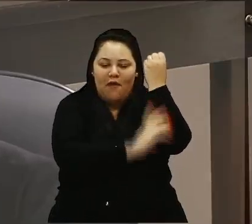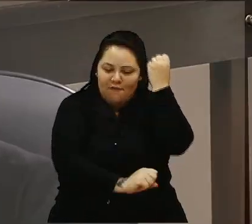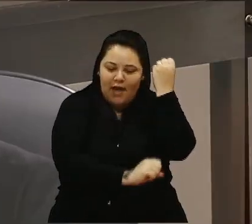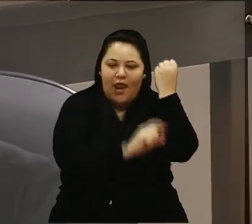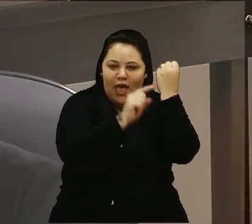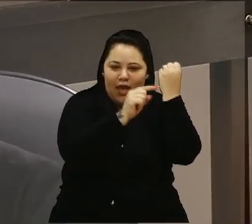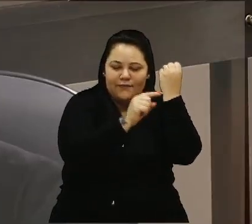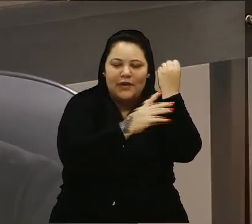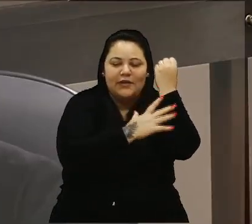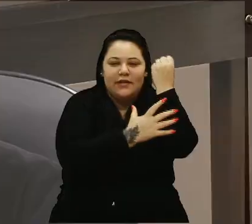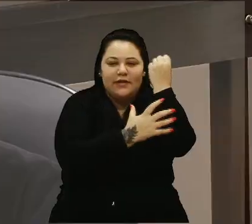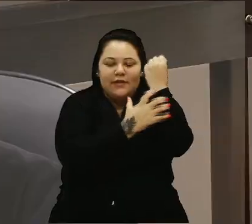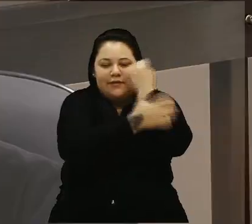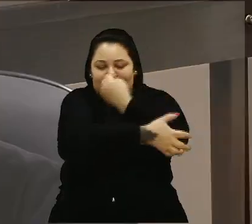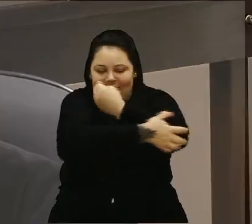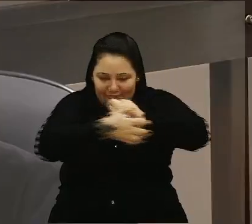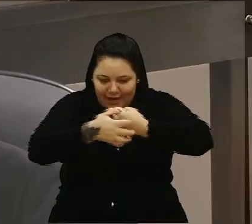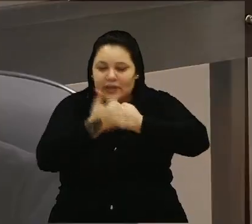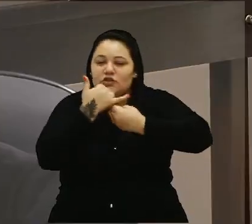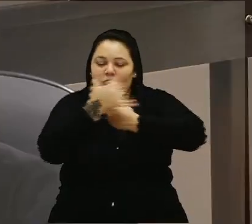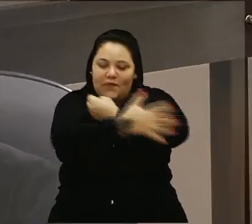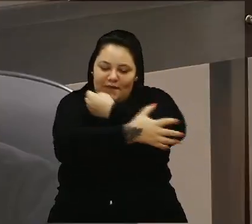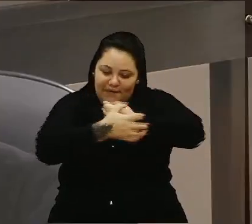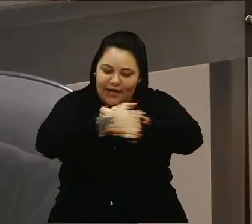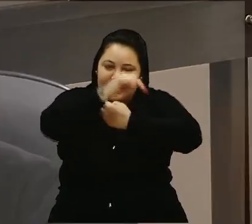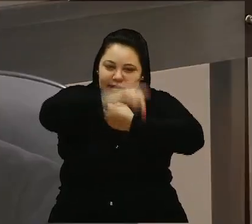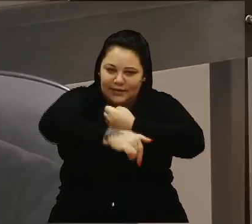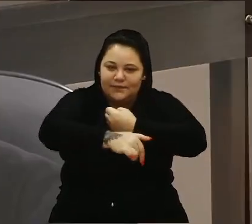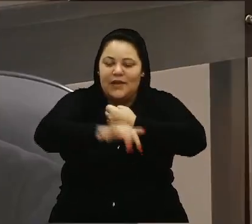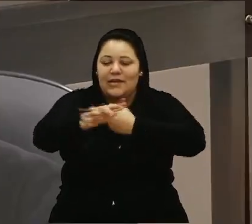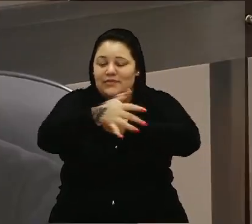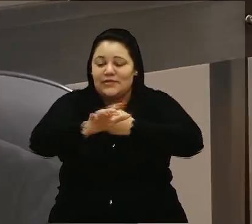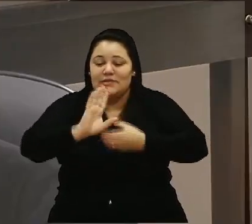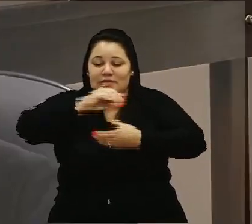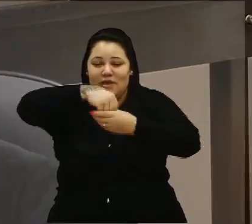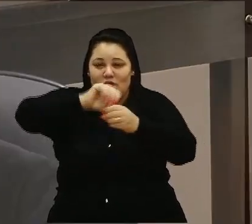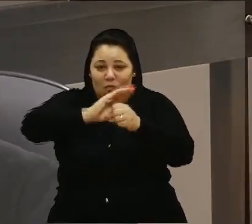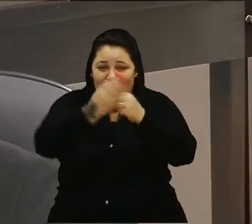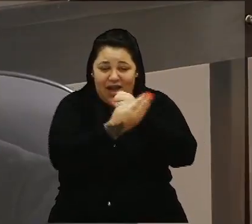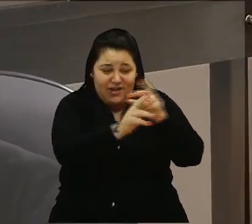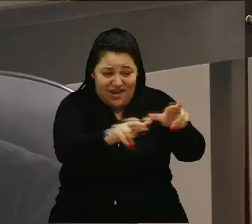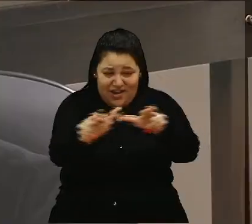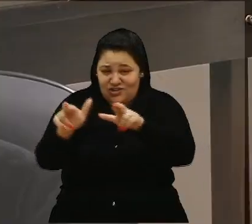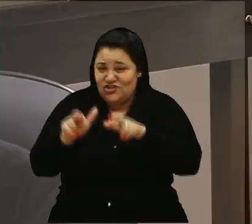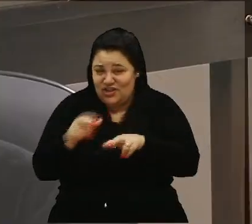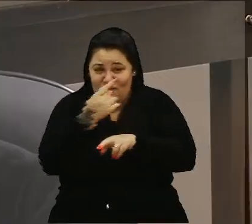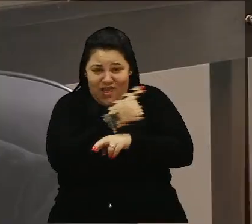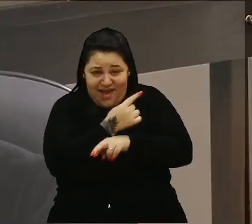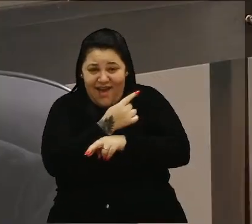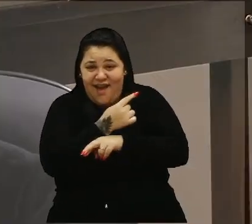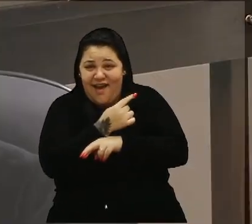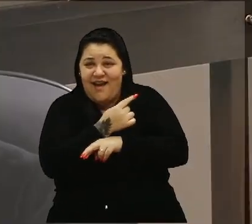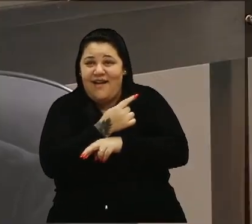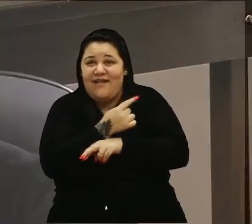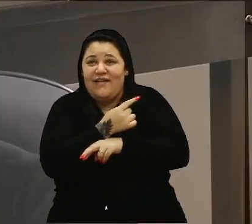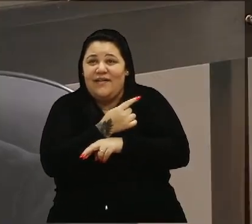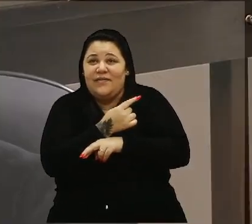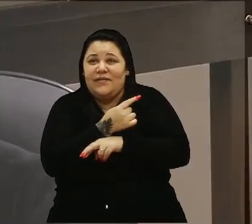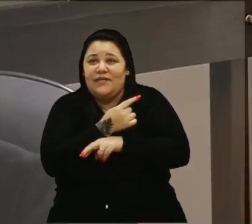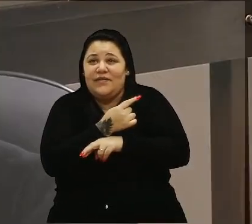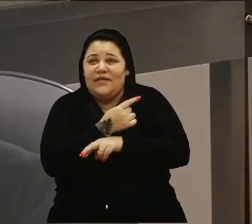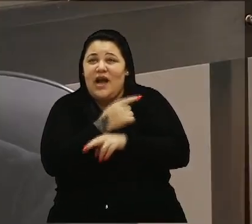Na realidade deles ali, na baixada deles, às vezes no bairro, né? Na região deles, Cristiano, eles aterrorizam